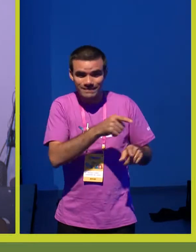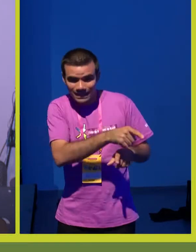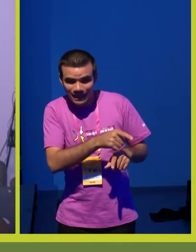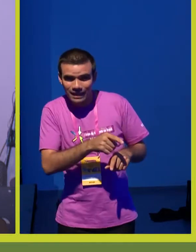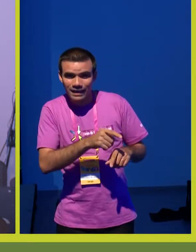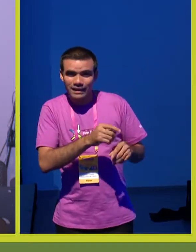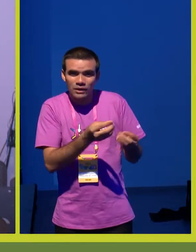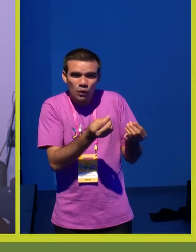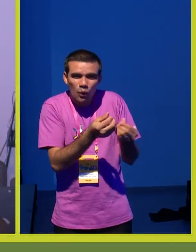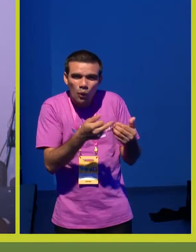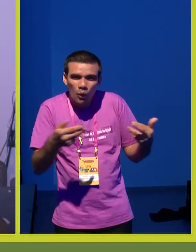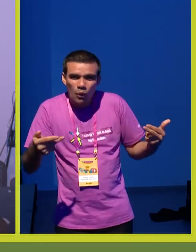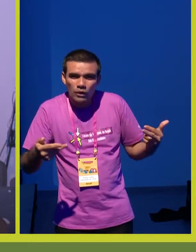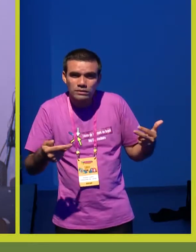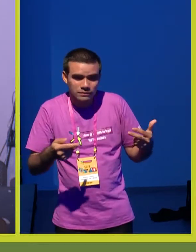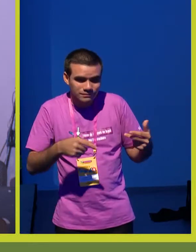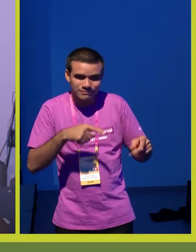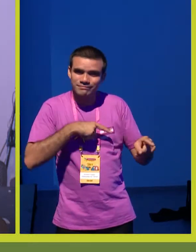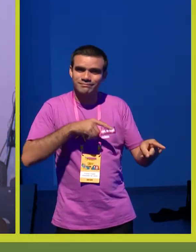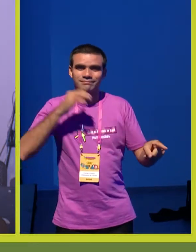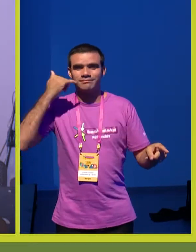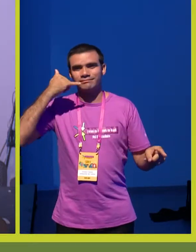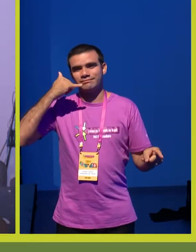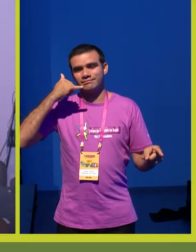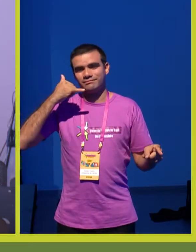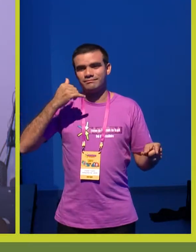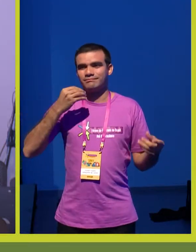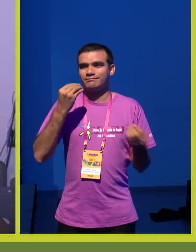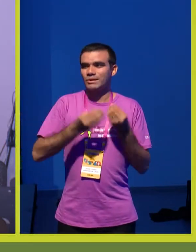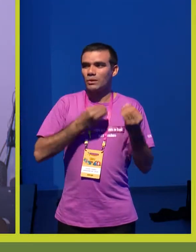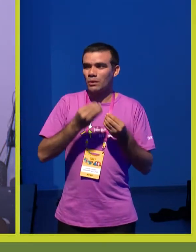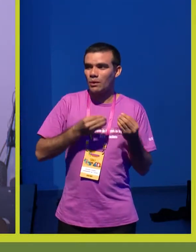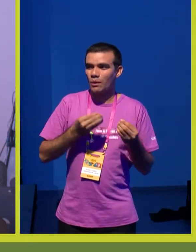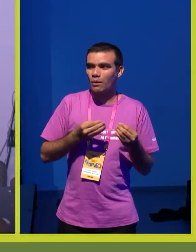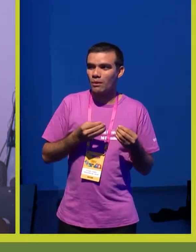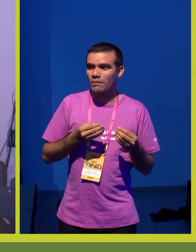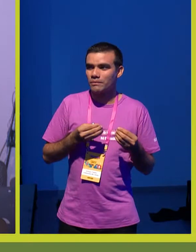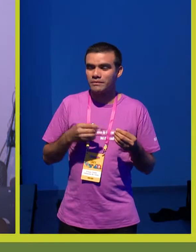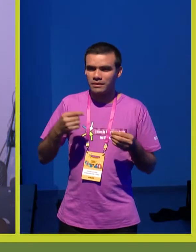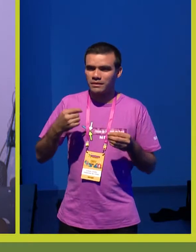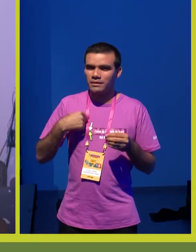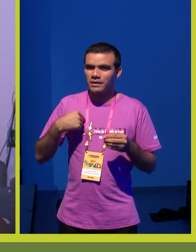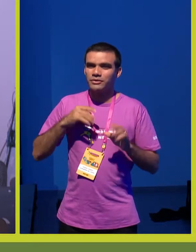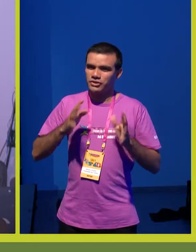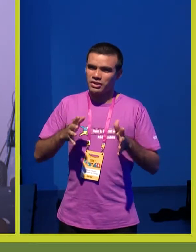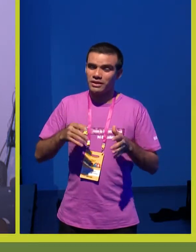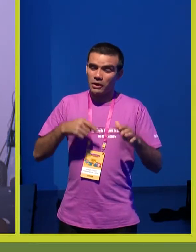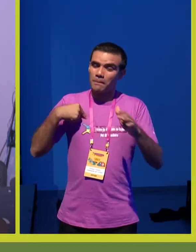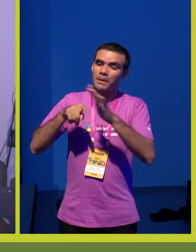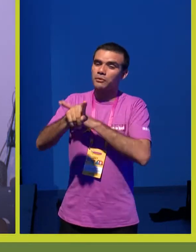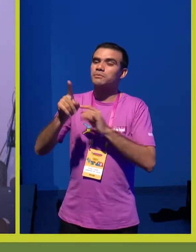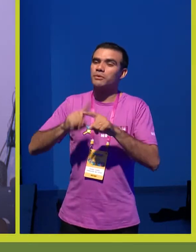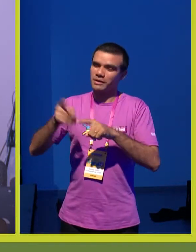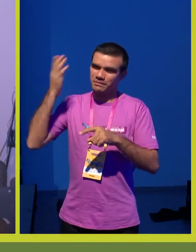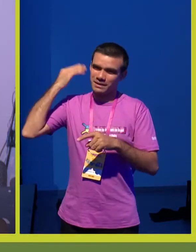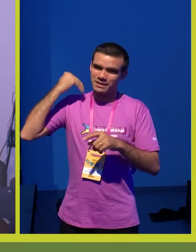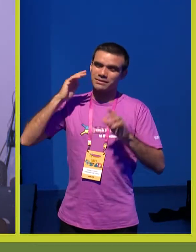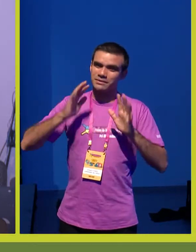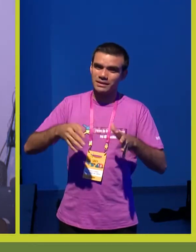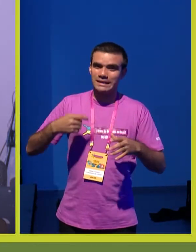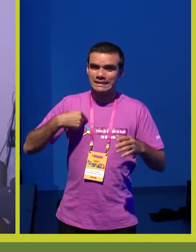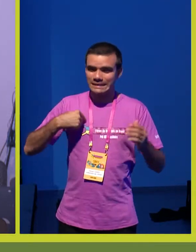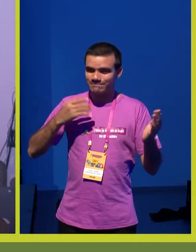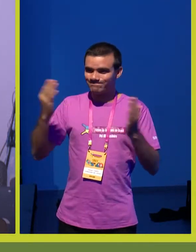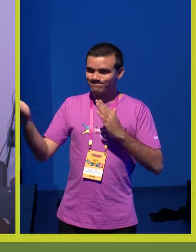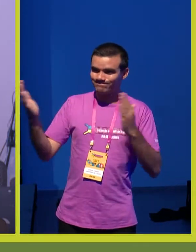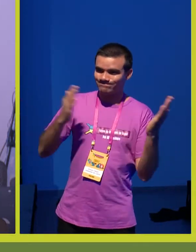daquilo ali está naquele aparelho celular e eu estou fazendo esse questionamento porque eu já me deparei com essa situação e eu fiquei num dilema